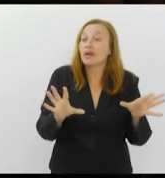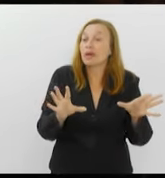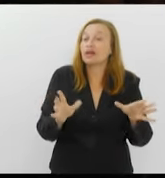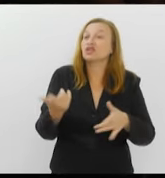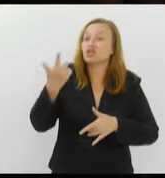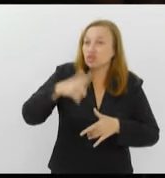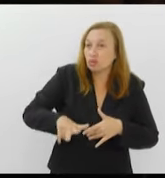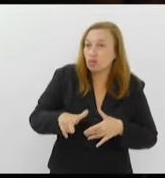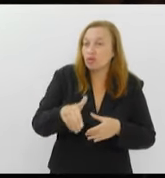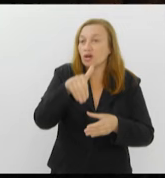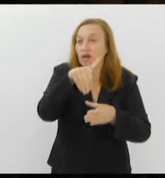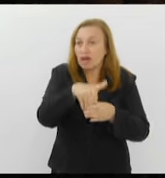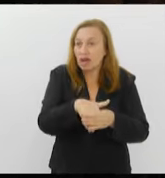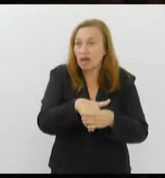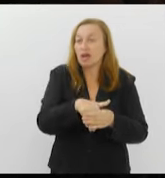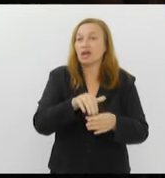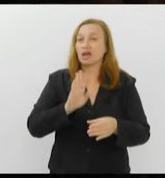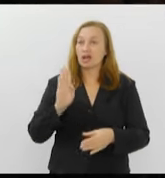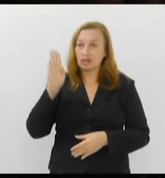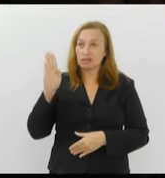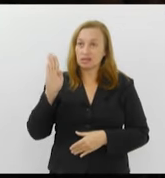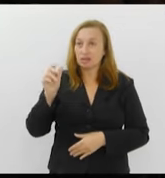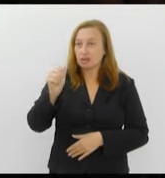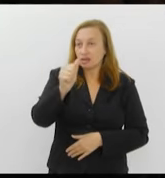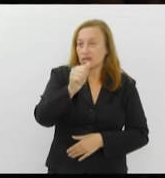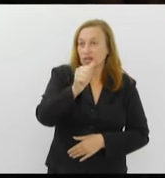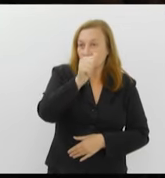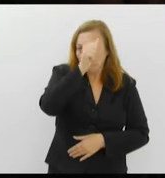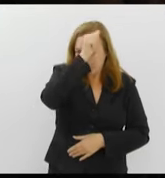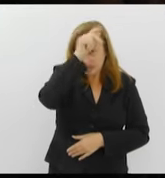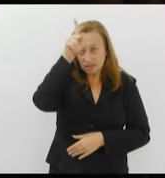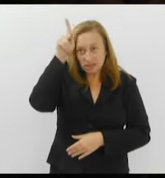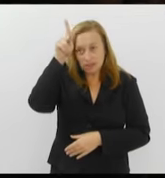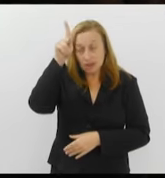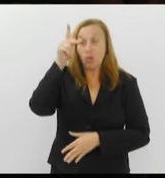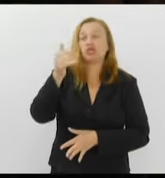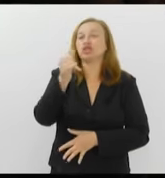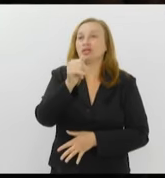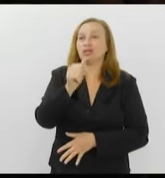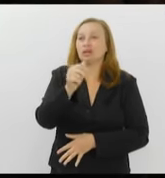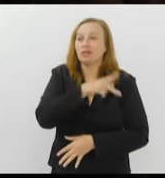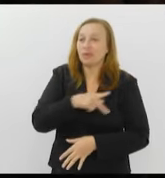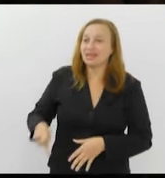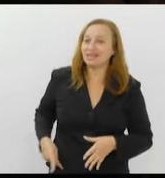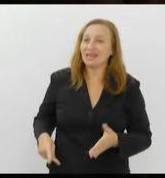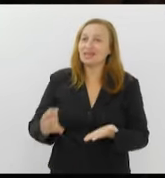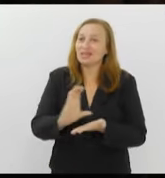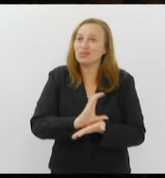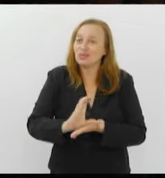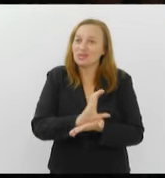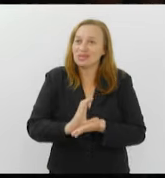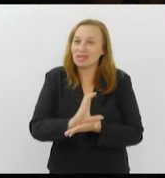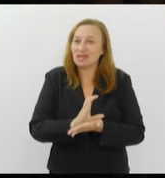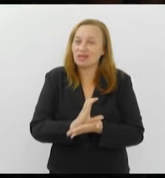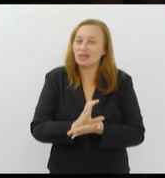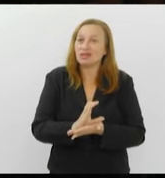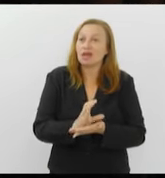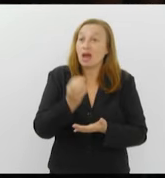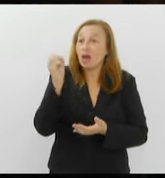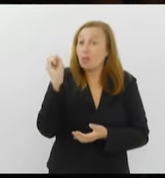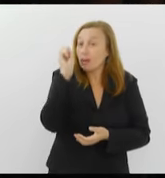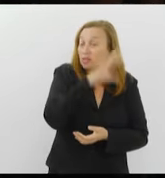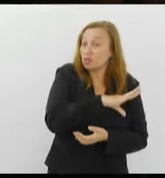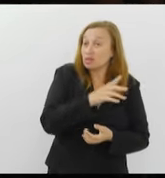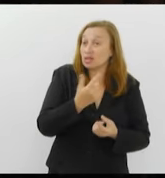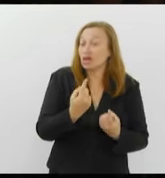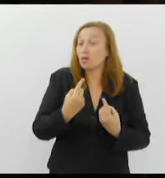reeleição indefinida na presidência do Conselho, o que é um absurdo que contraria o princípio dos próprios conselhos,